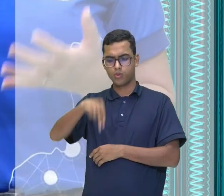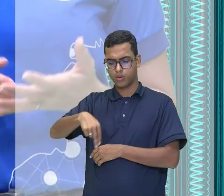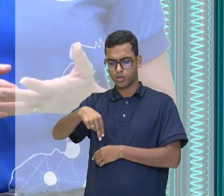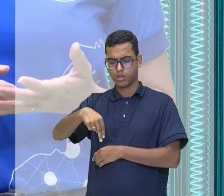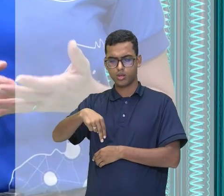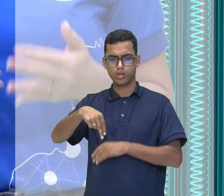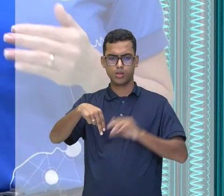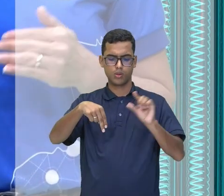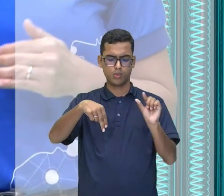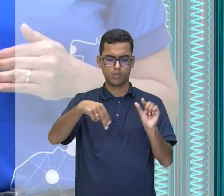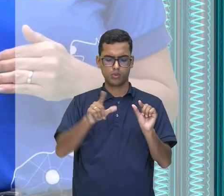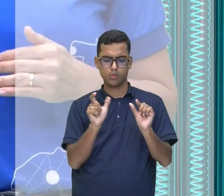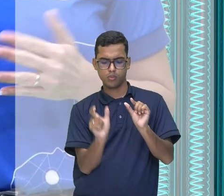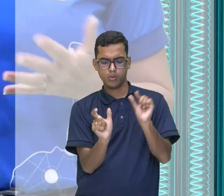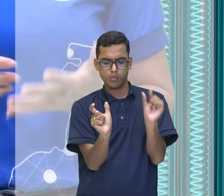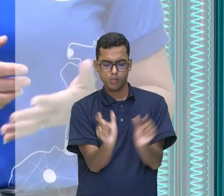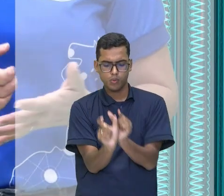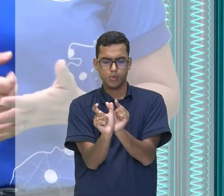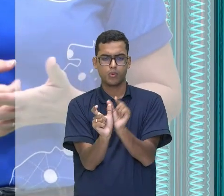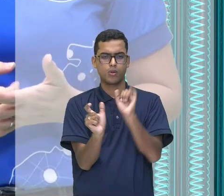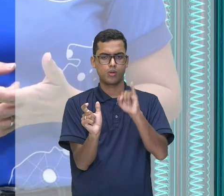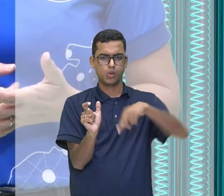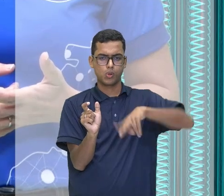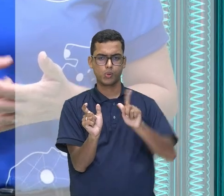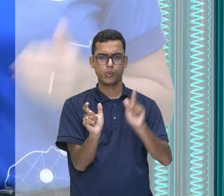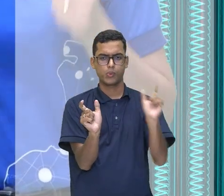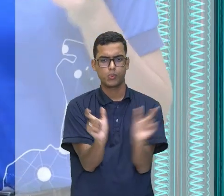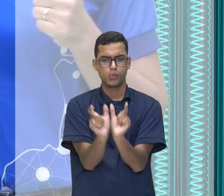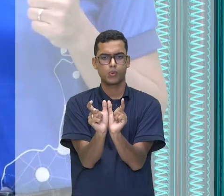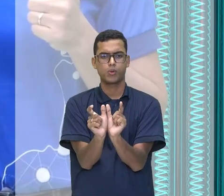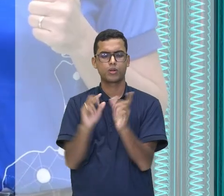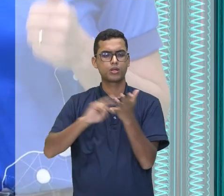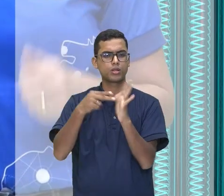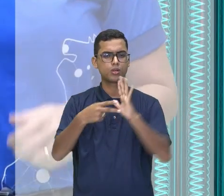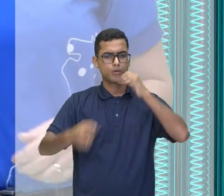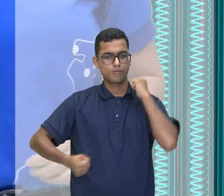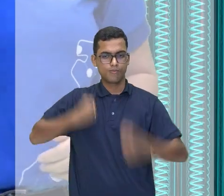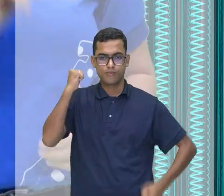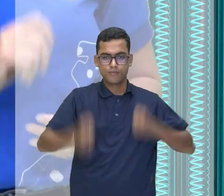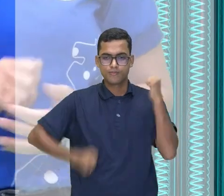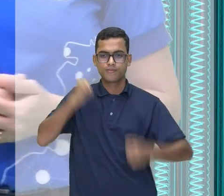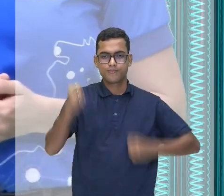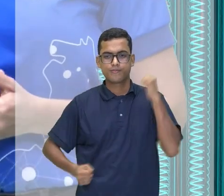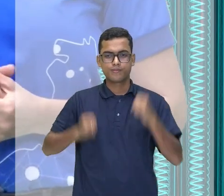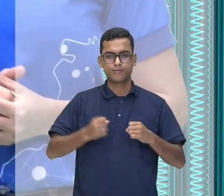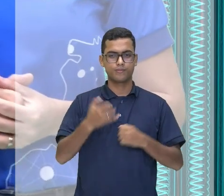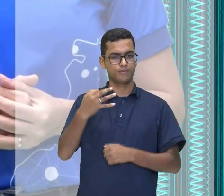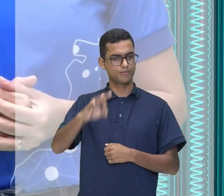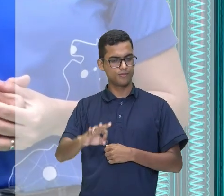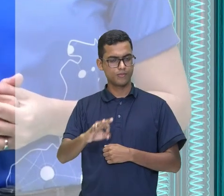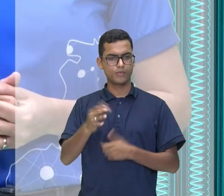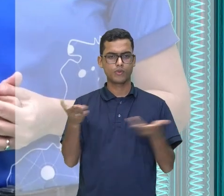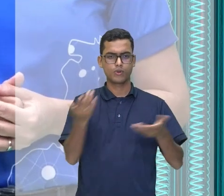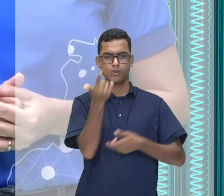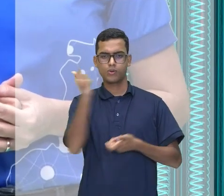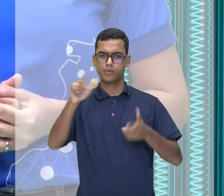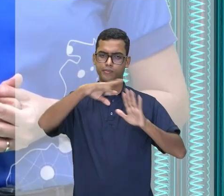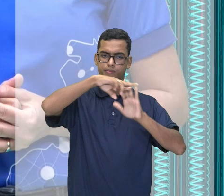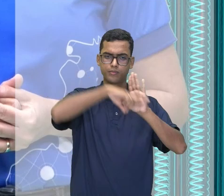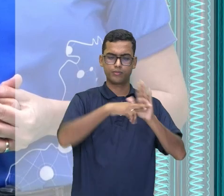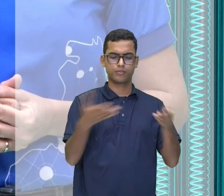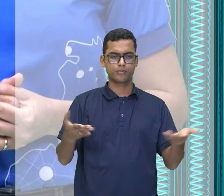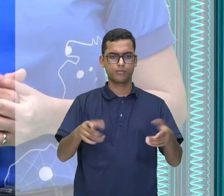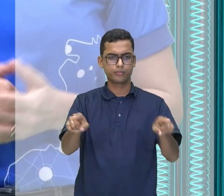ing. Run, running, correndo, right? Vamos para mais uma regra agora, acompanhe.